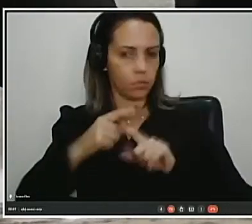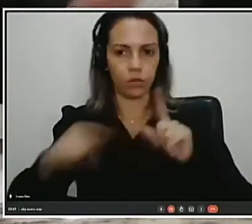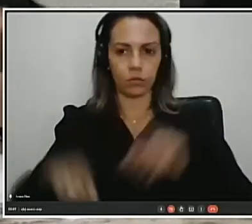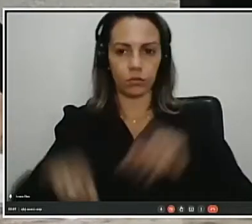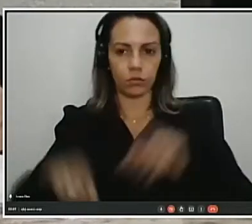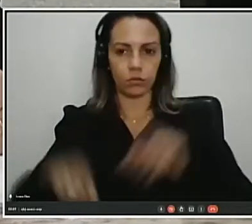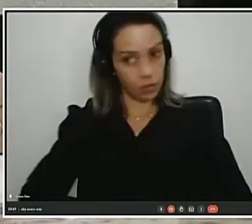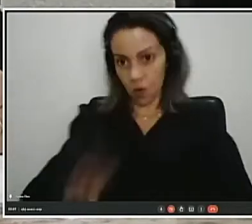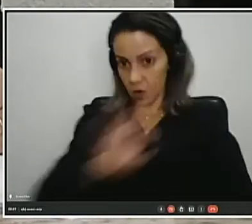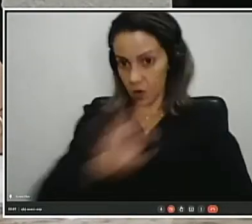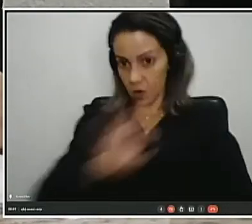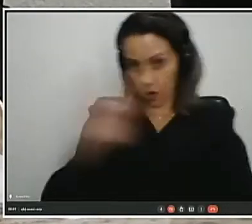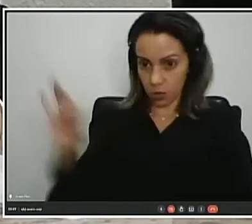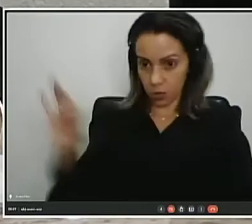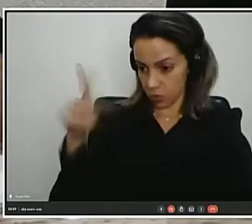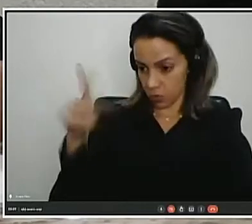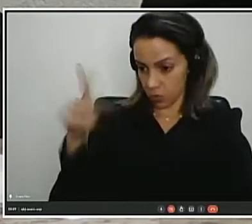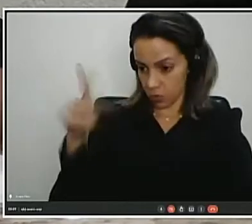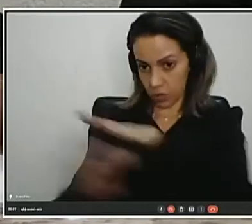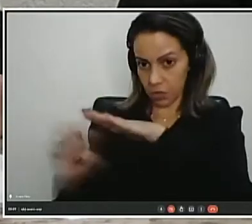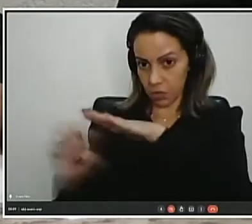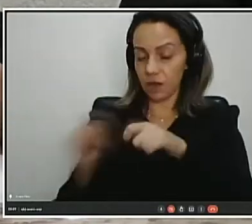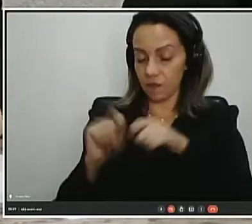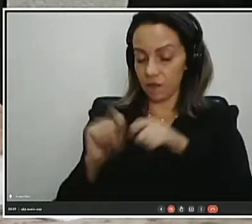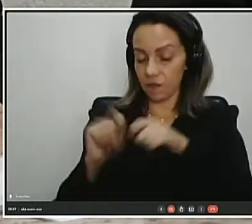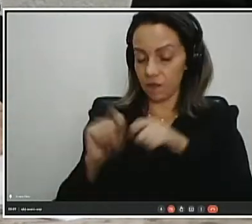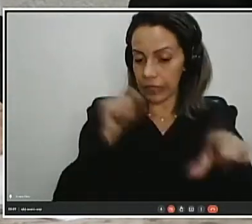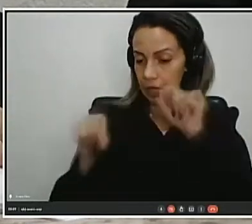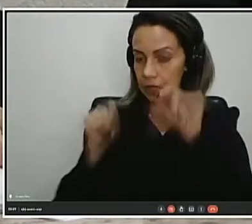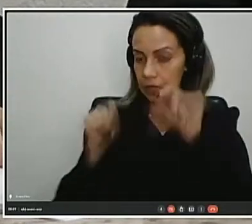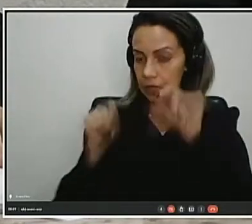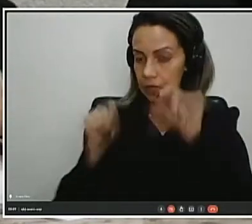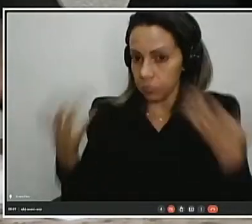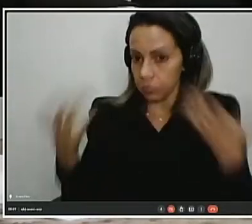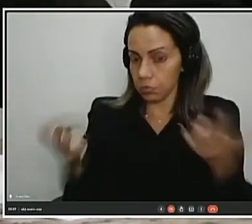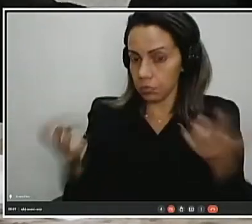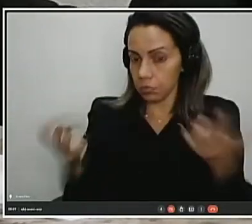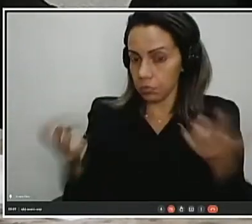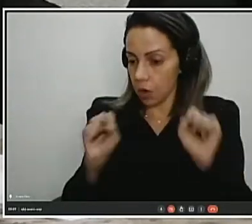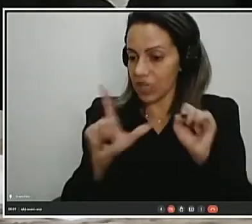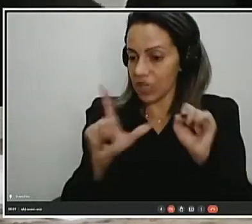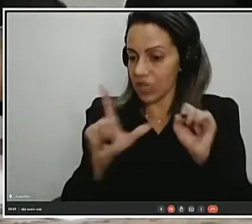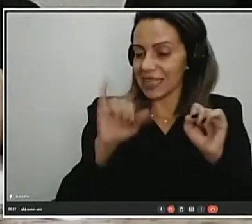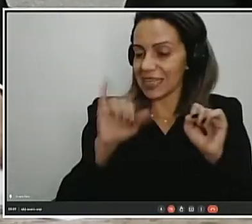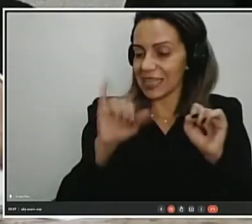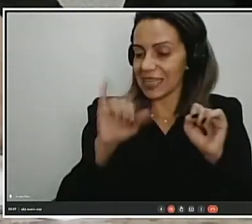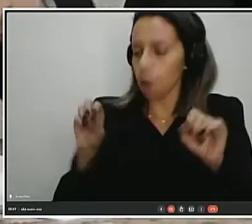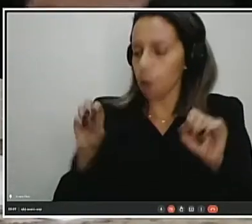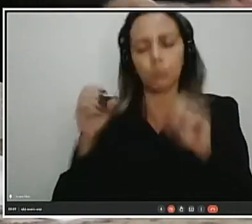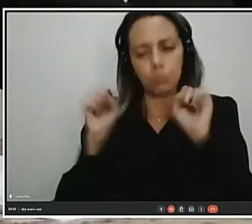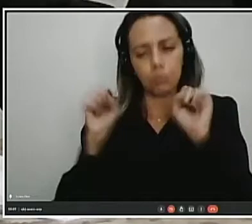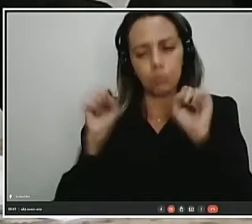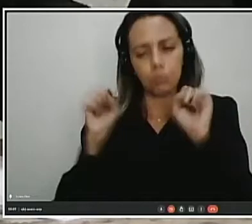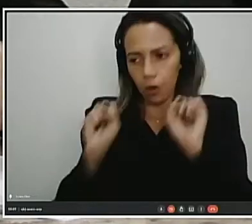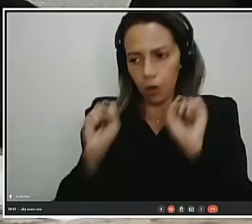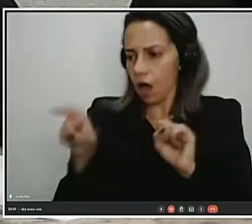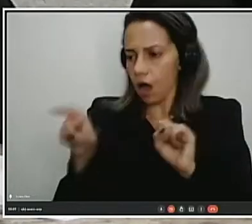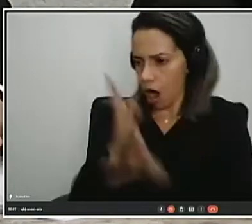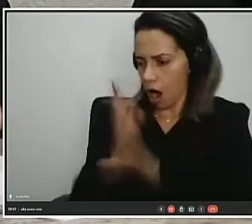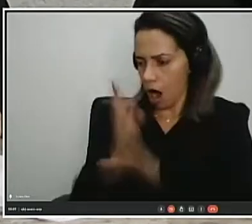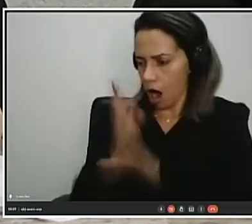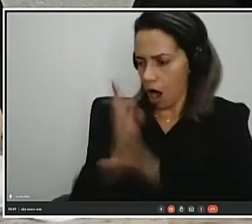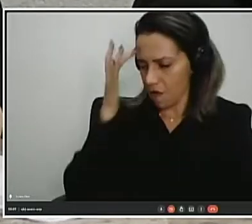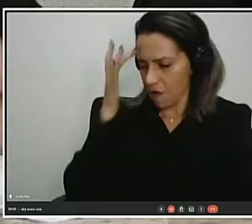licitação e vai lá e faça. Facinho, facinho, facinho, facinho. Não tem problema. Não tem, você acha que faz por 2, por 1, por 500 mil?